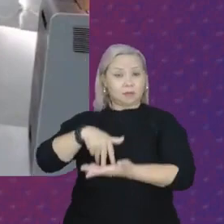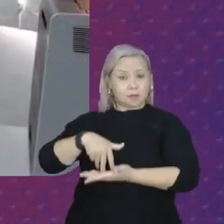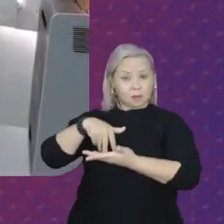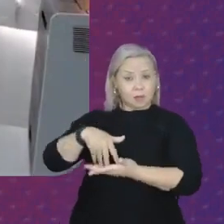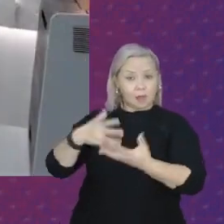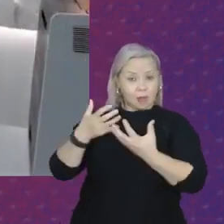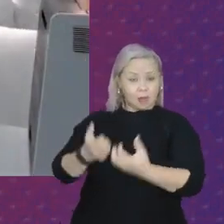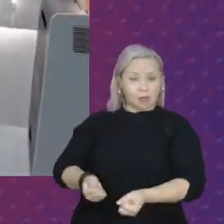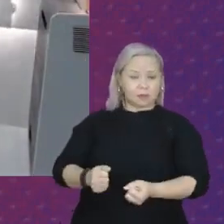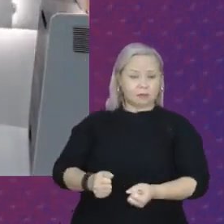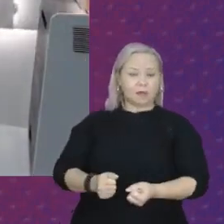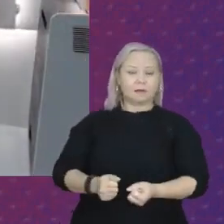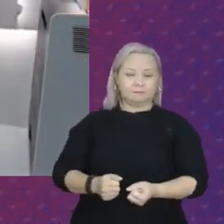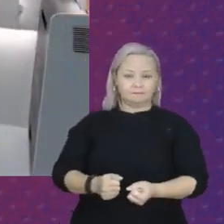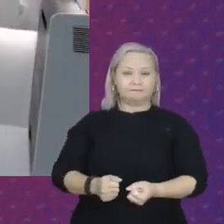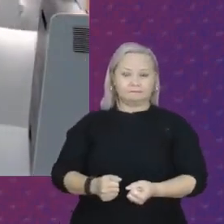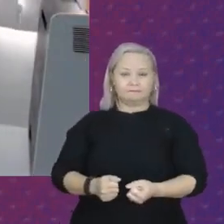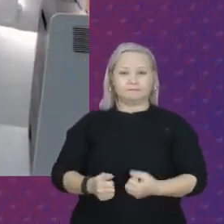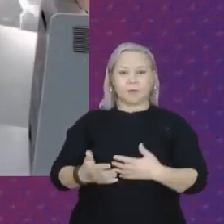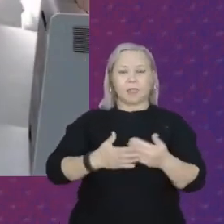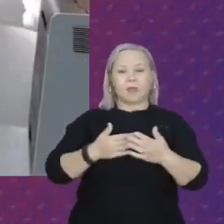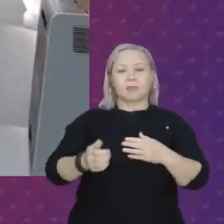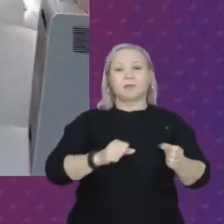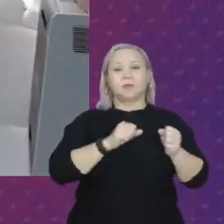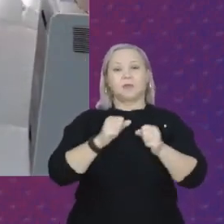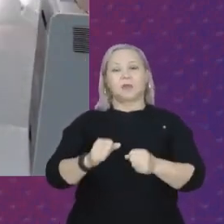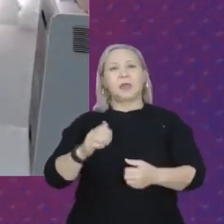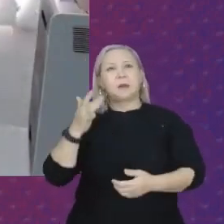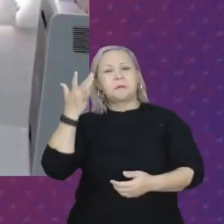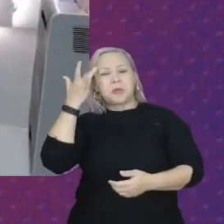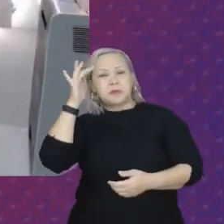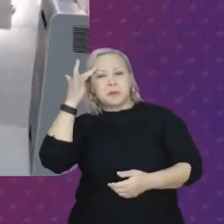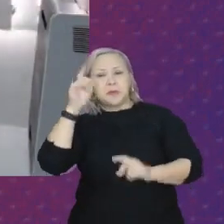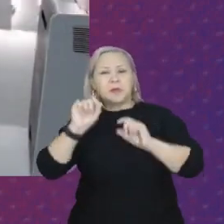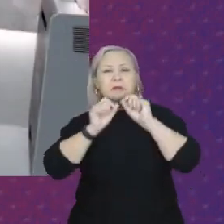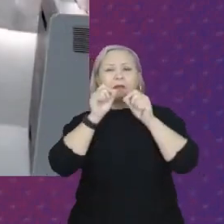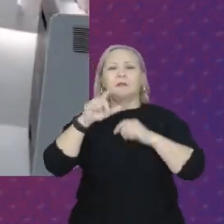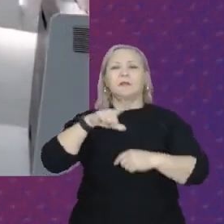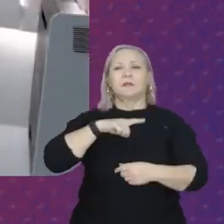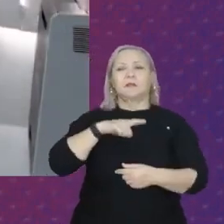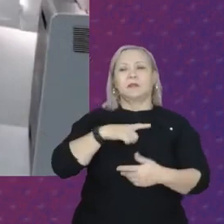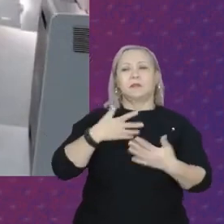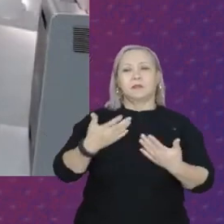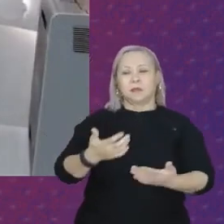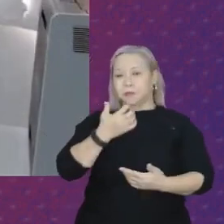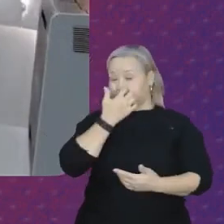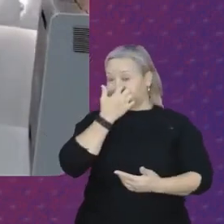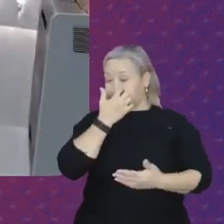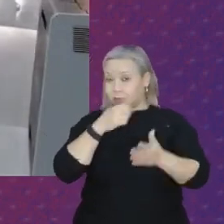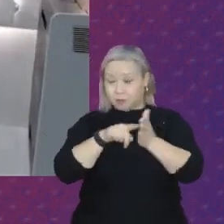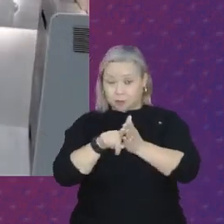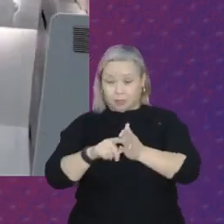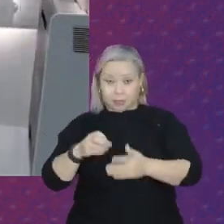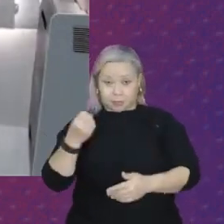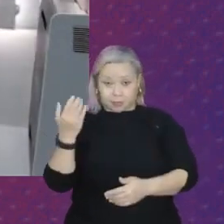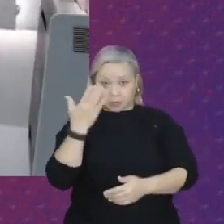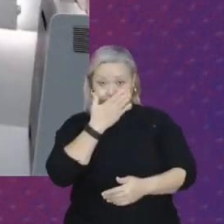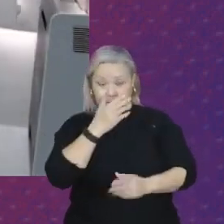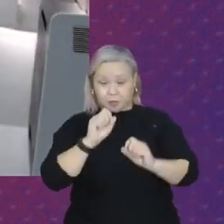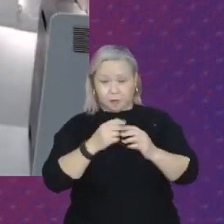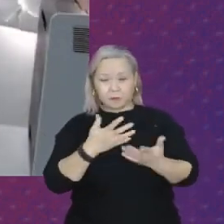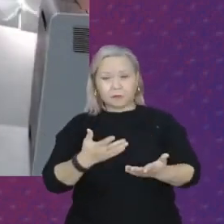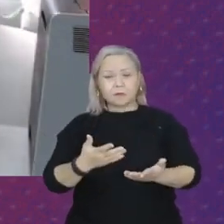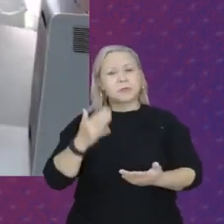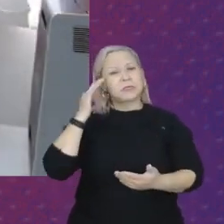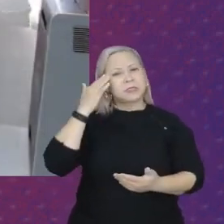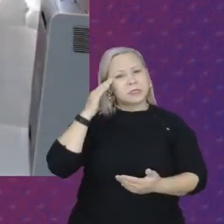espaços, mesmo entendendo, né, que temos, e também as pesquisas comprovam, maior